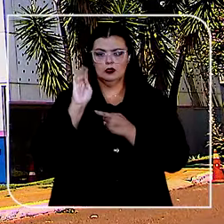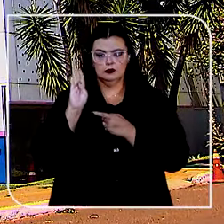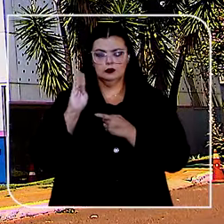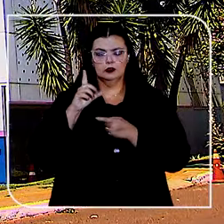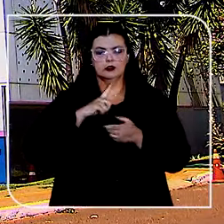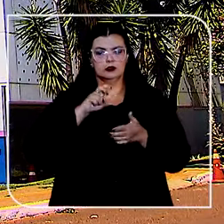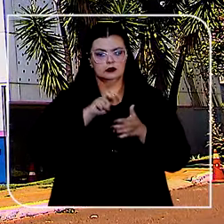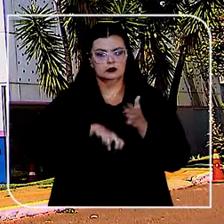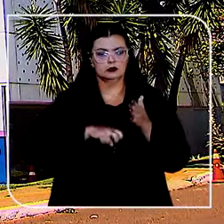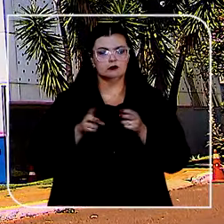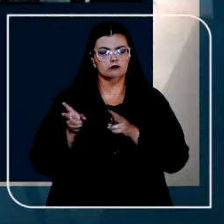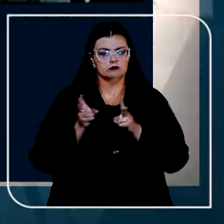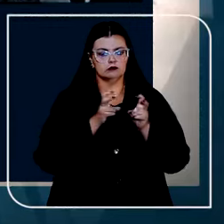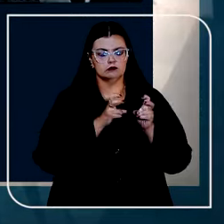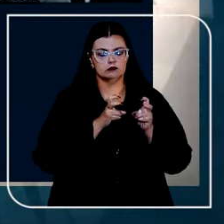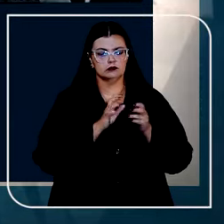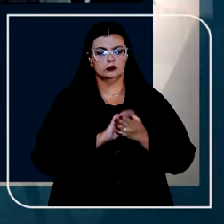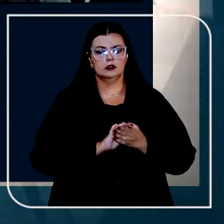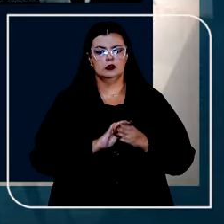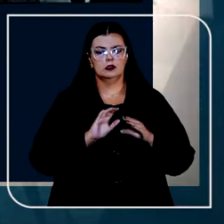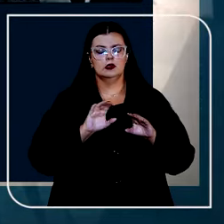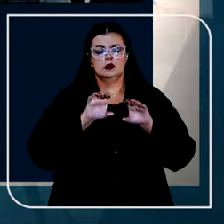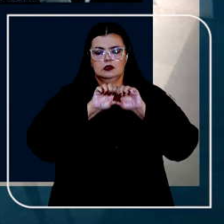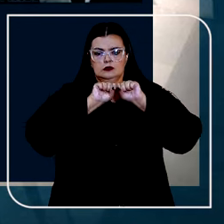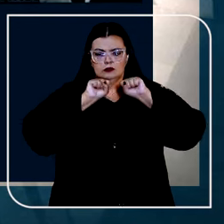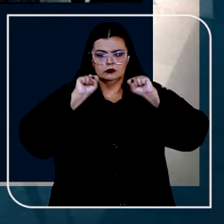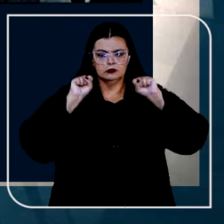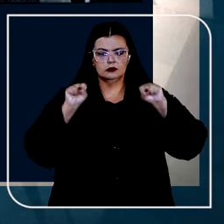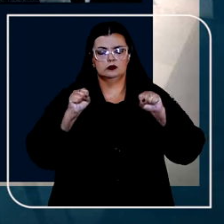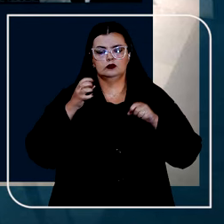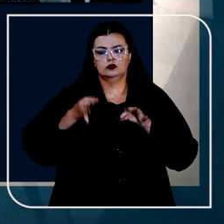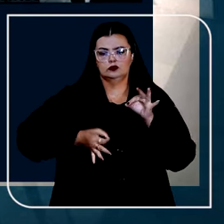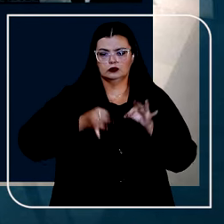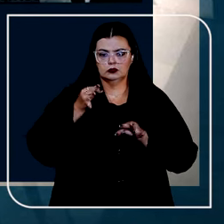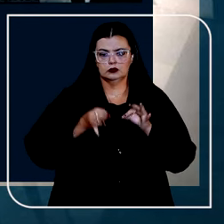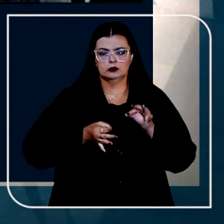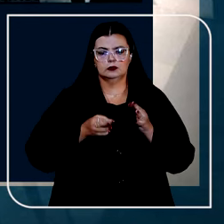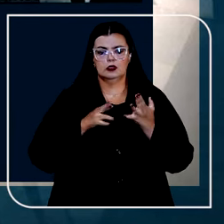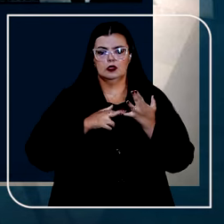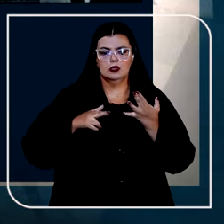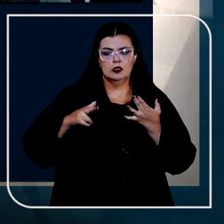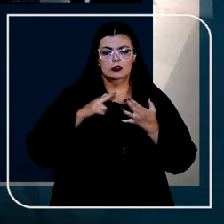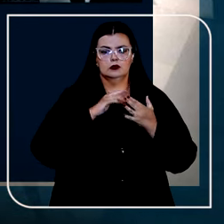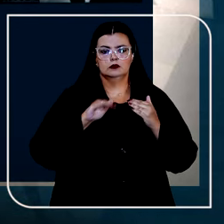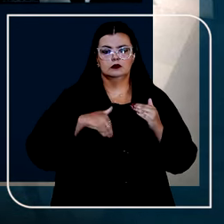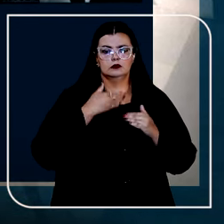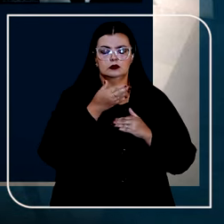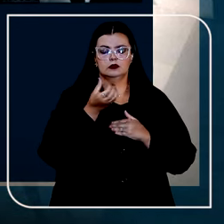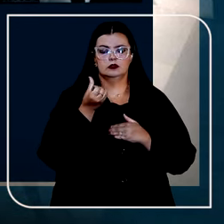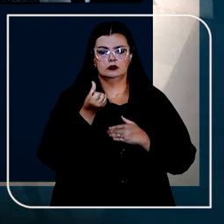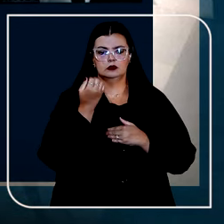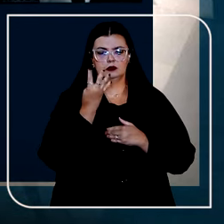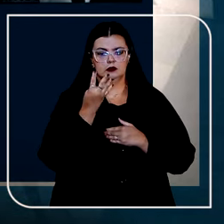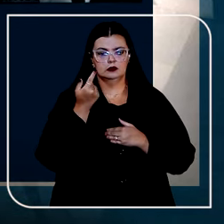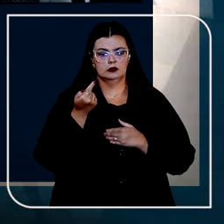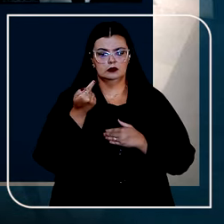nítido caráter tributário para o colegiado o julgamento do Supremo Tribunal Federal no recurso extraordinário